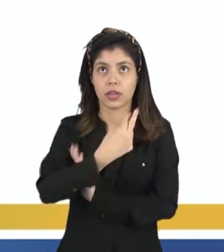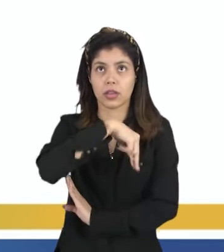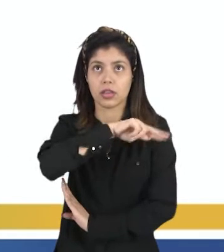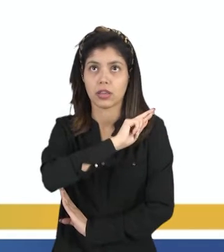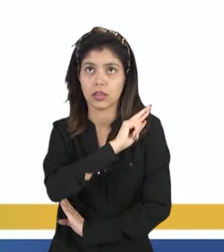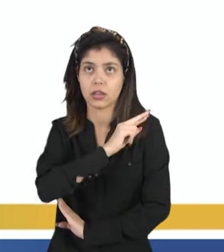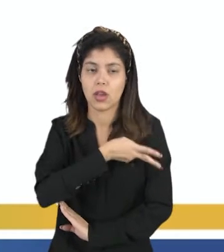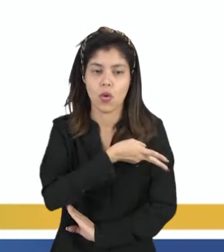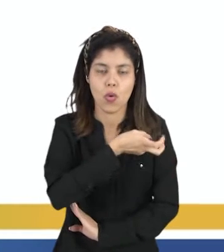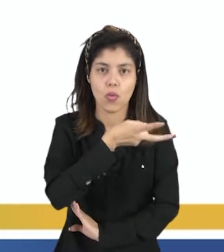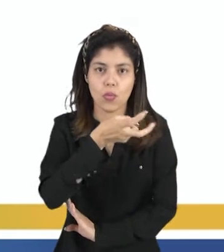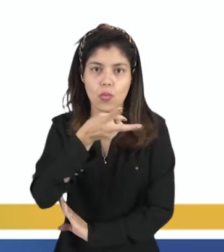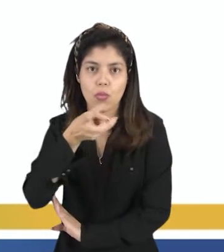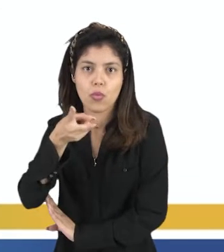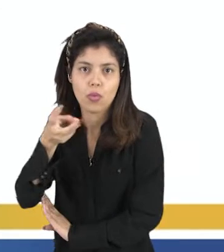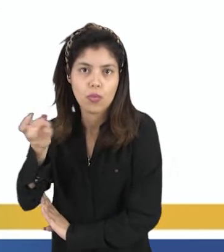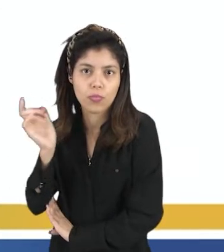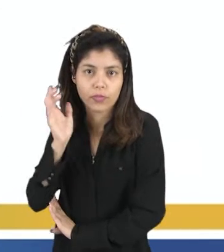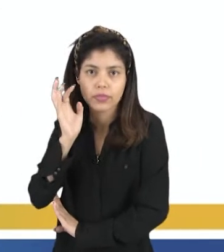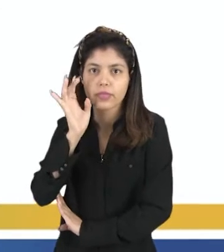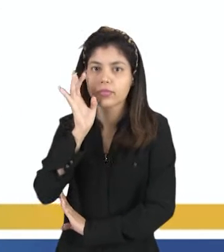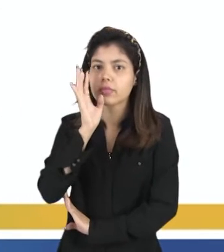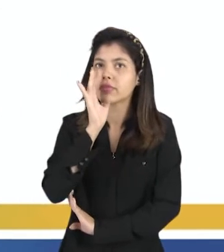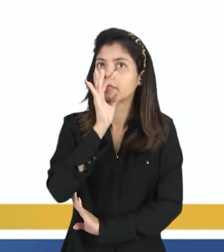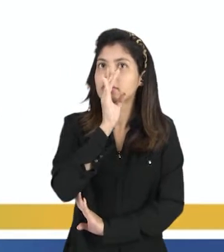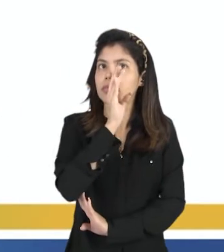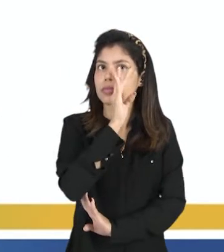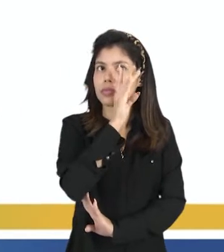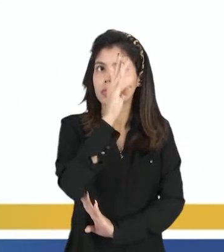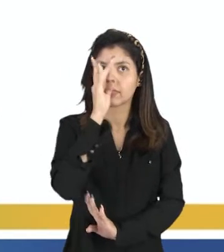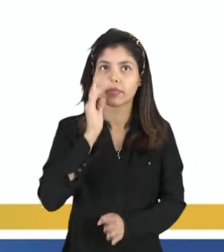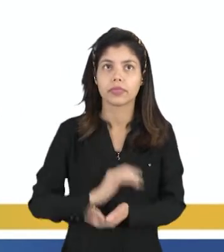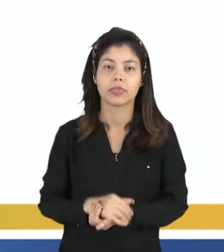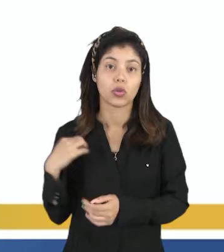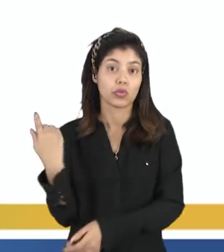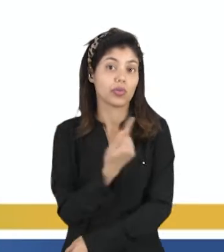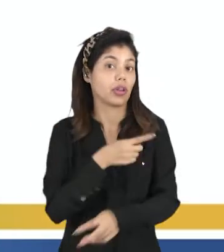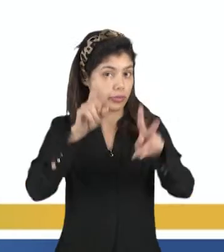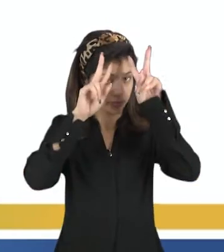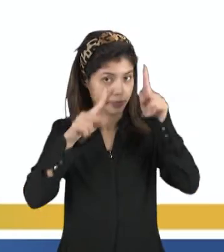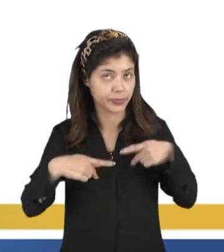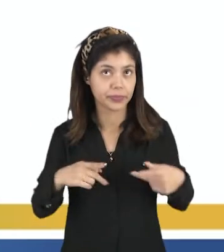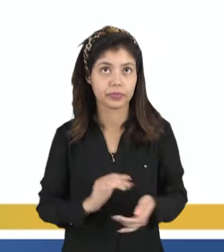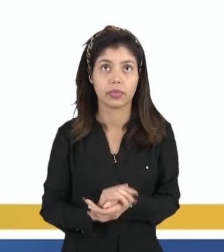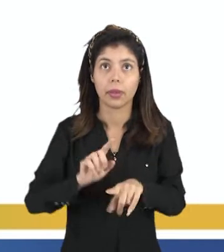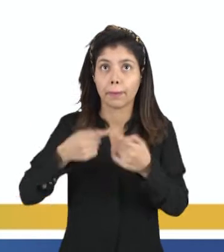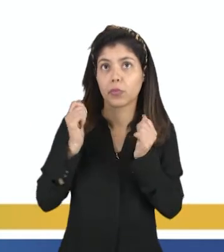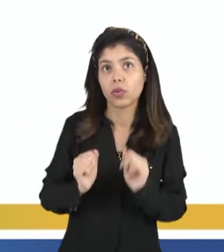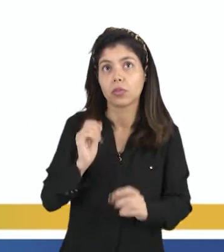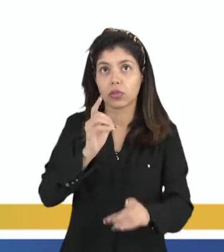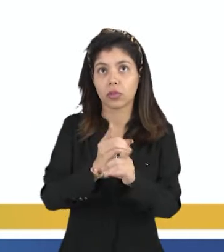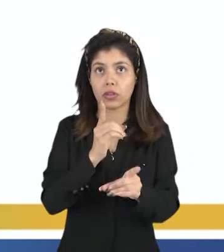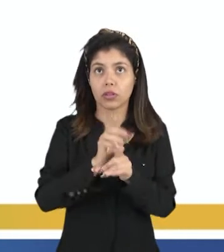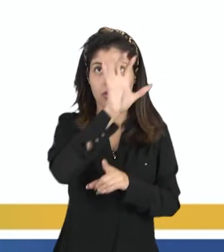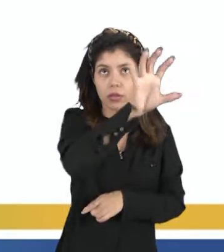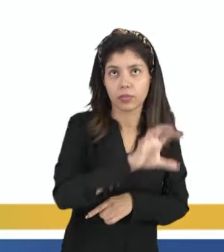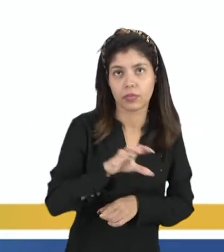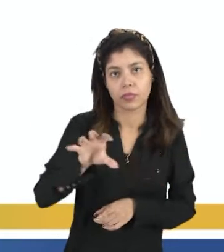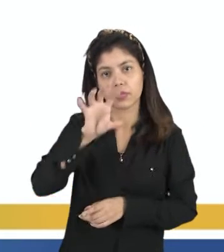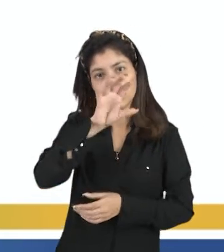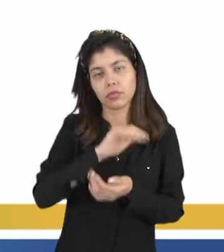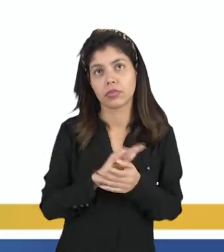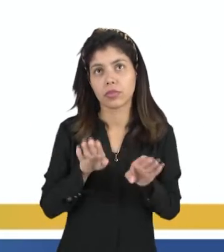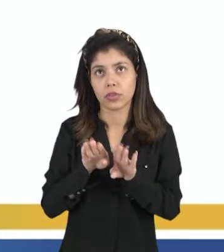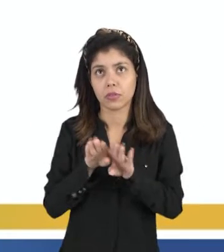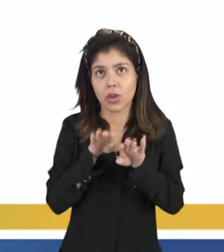pela captação dos odores. Isso no caso de nós seres humanos. Podemos encontrar na região das fossas